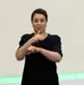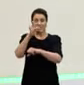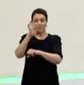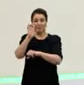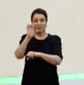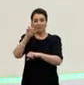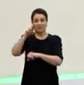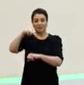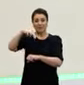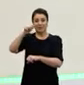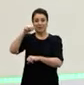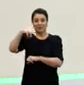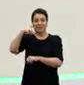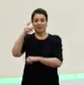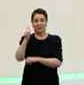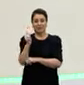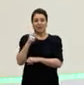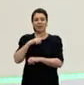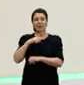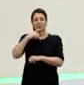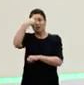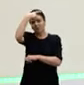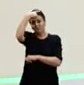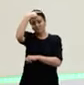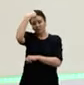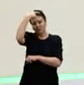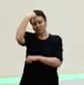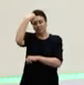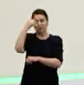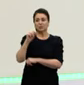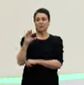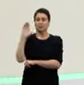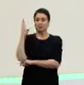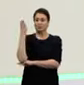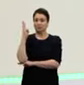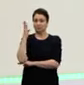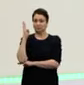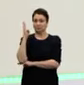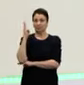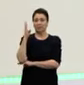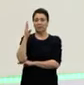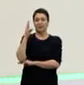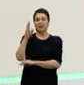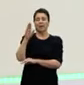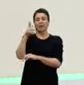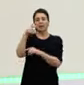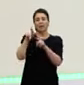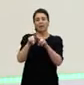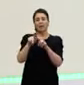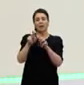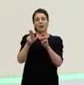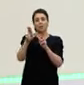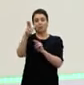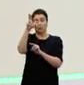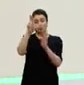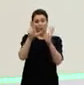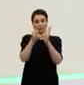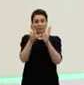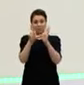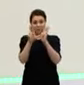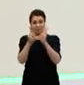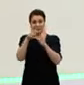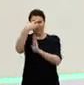A Fernanda Marques ela é graduada em Ciências Biológicas pela Universidade Luterana do Brasil